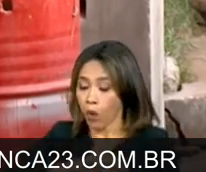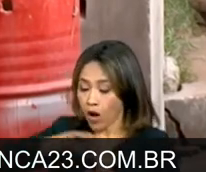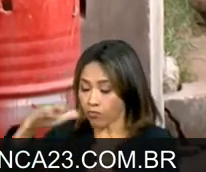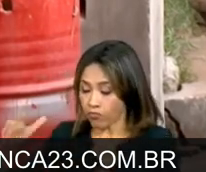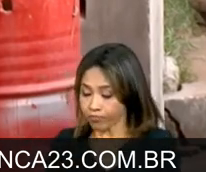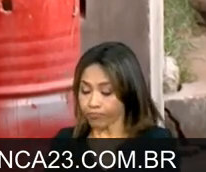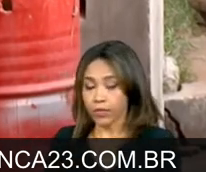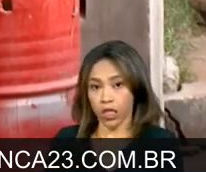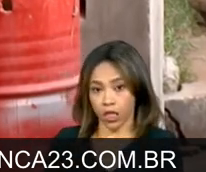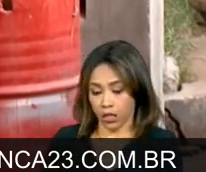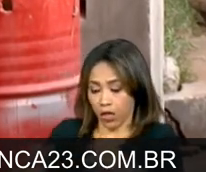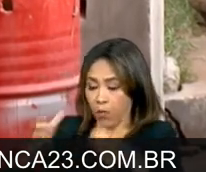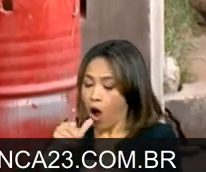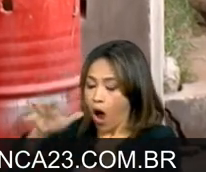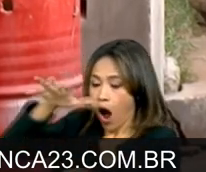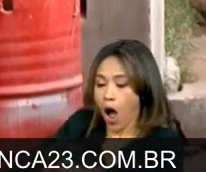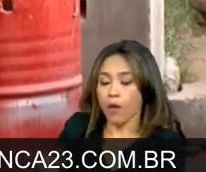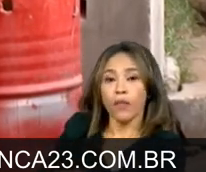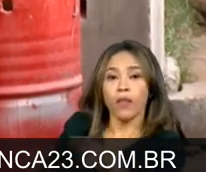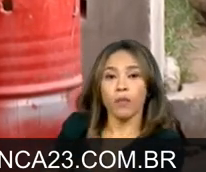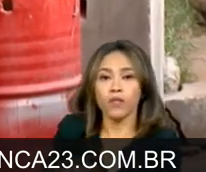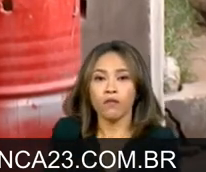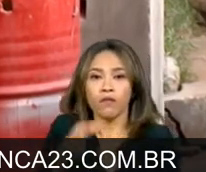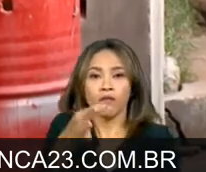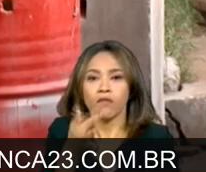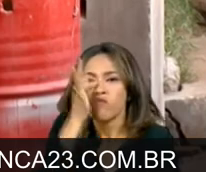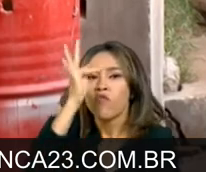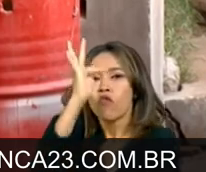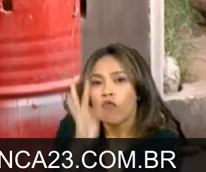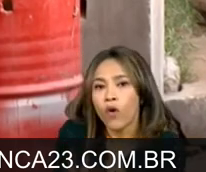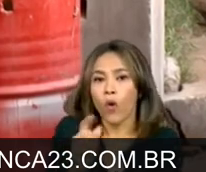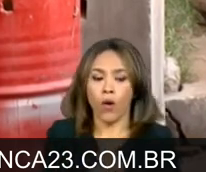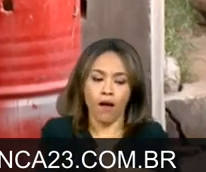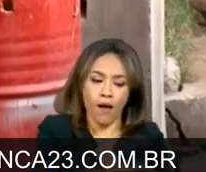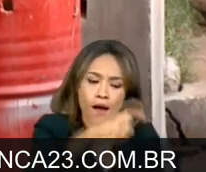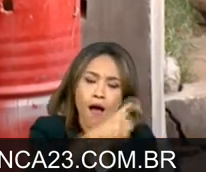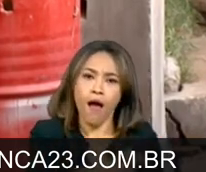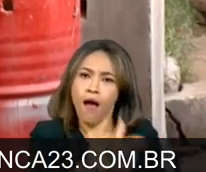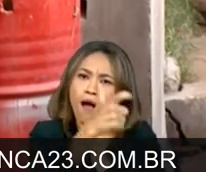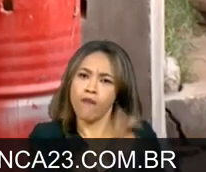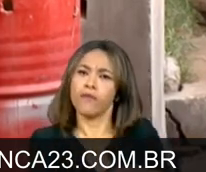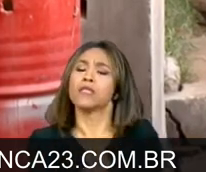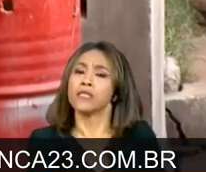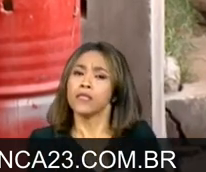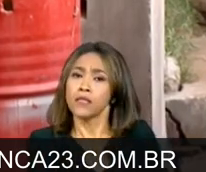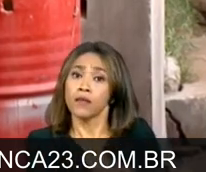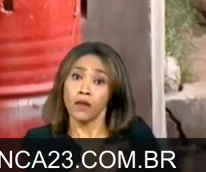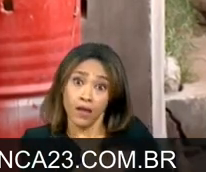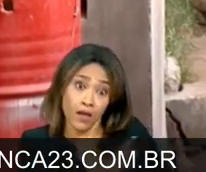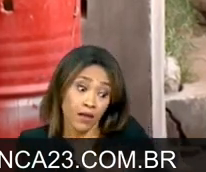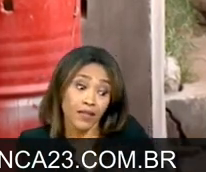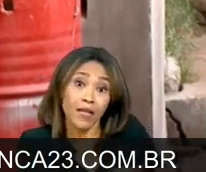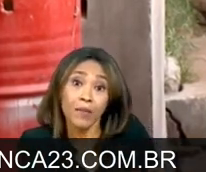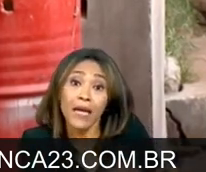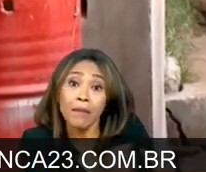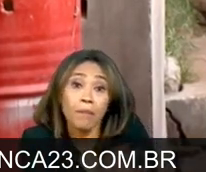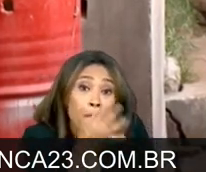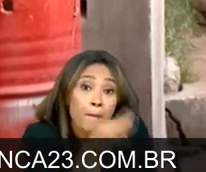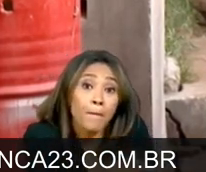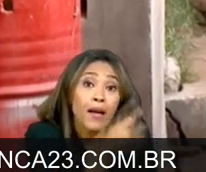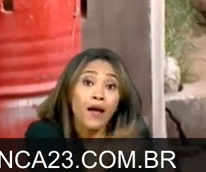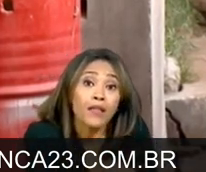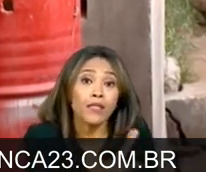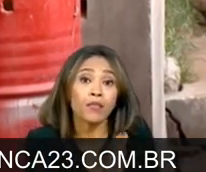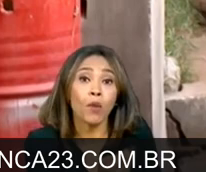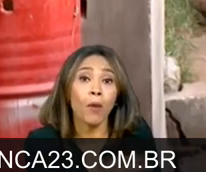e tambores. Em seguida, estão vasos de plantas, garrafas, calhas, lajes e até plantas, como bromélias. Já pneus